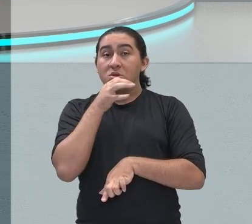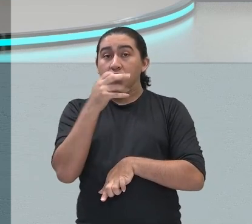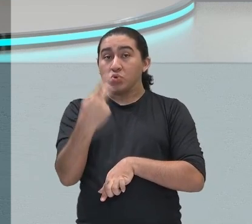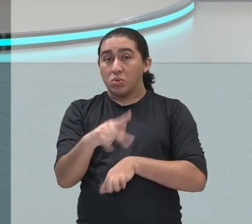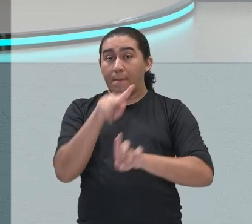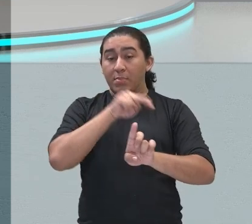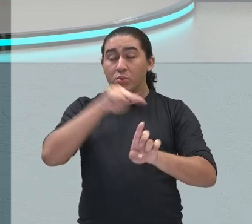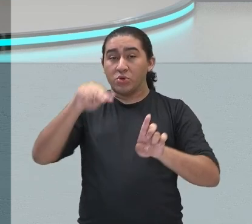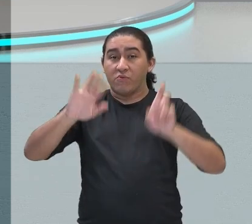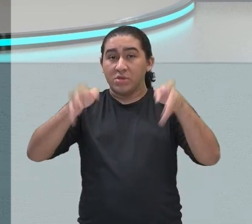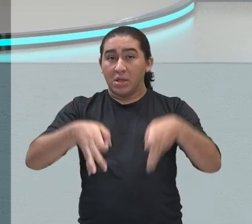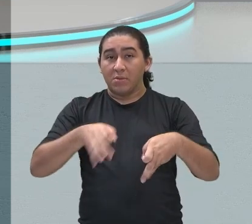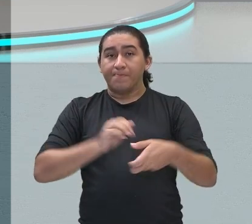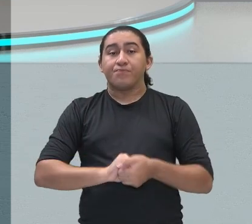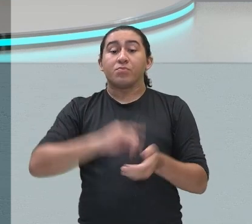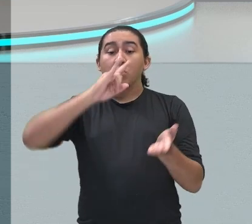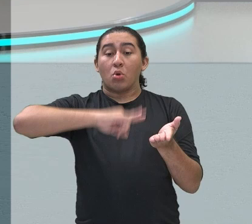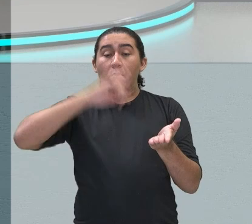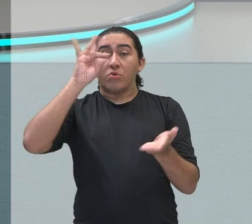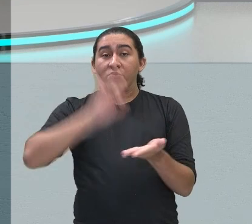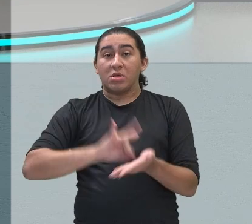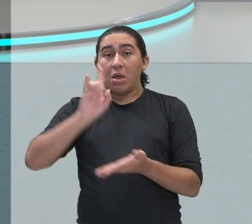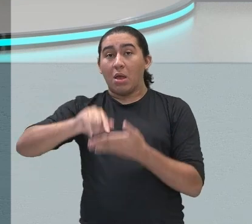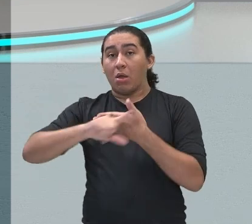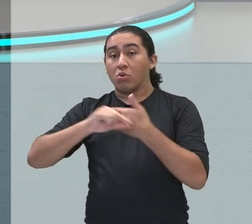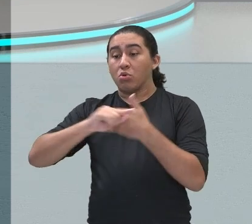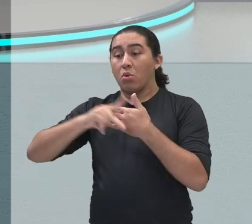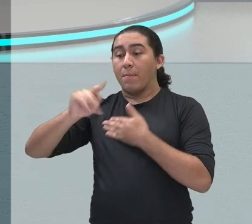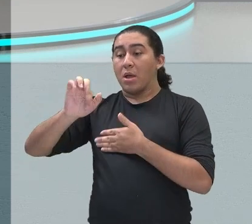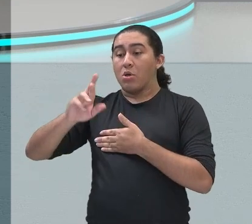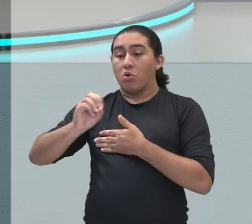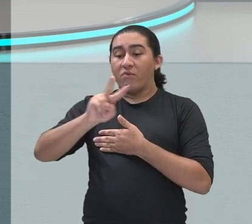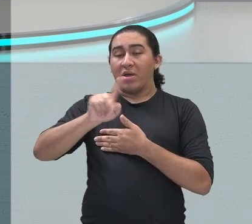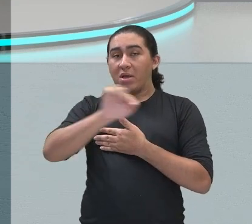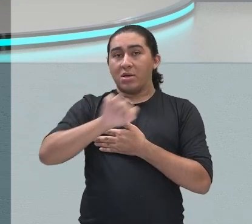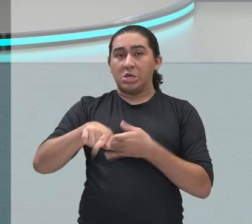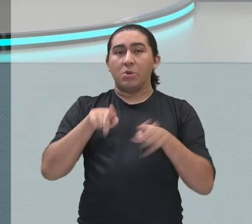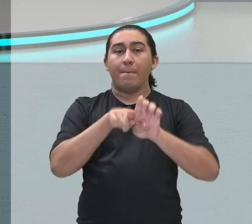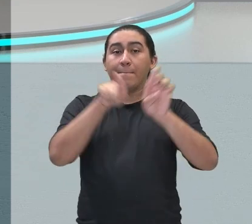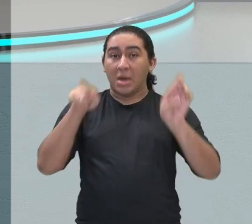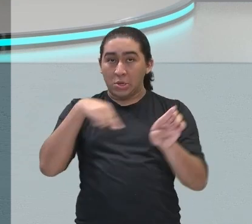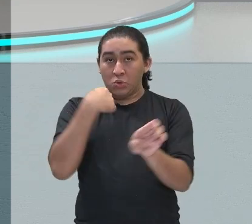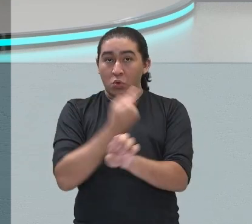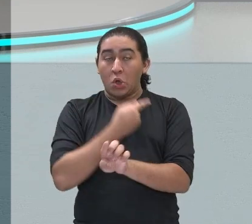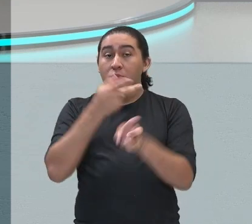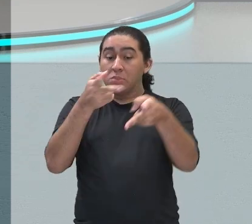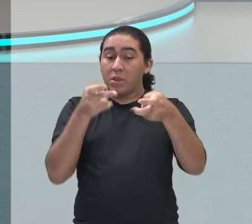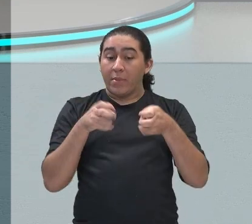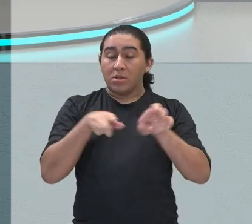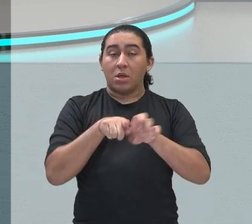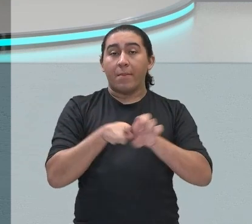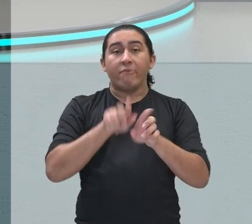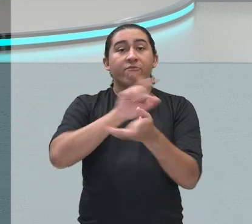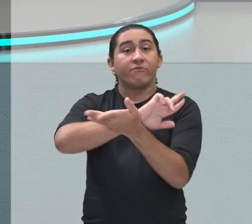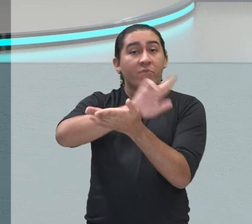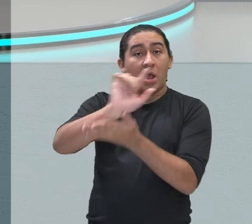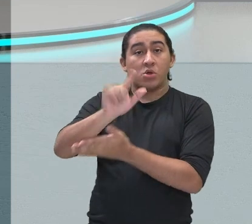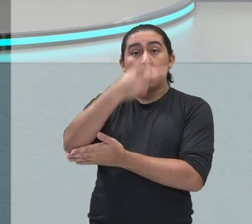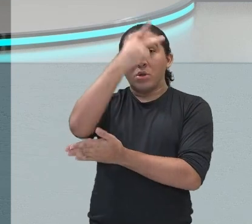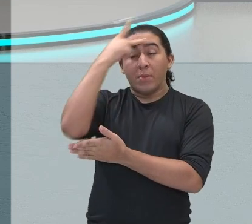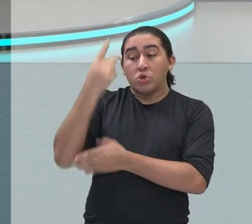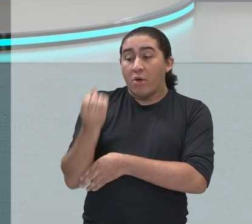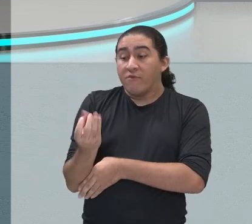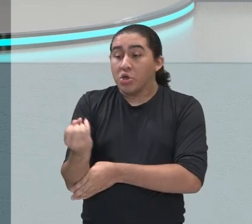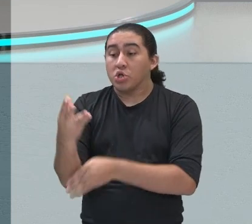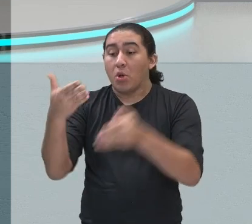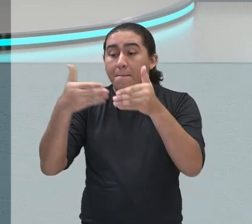ver. O documento oficial é de Pero Vaz de Caminhas, mas, como nós vimos, vários viajantes